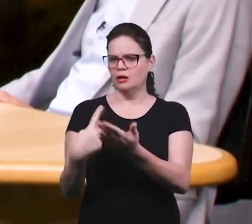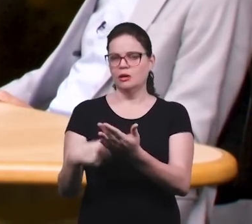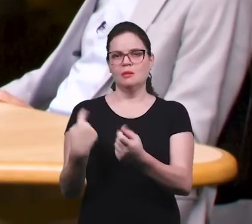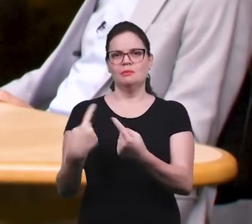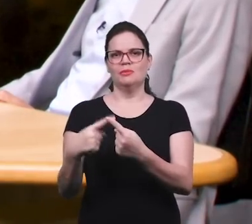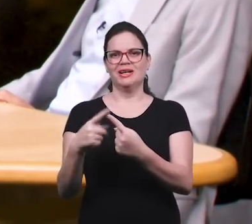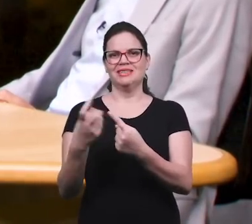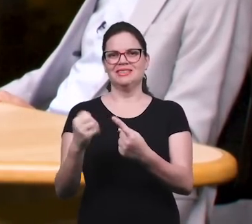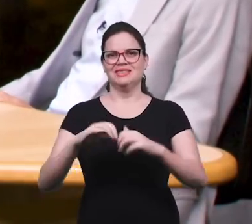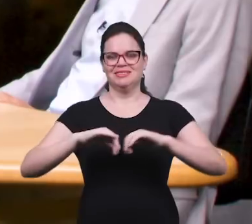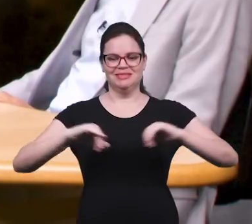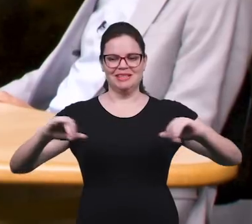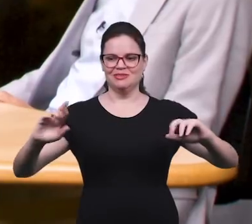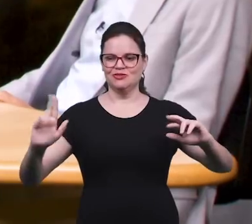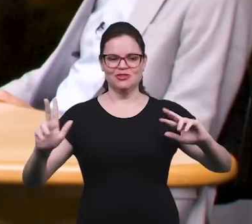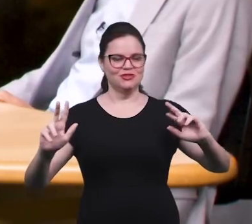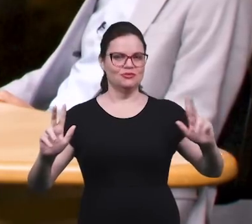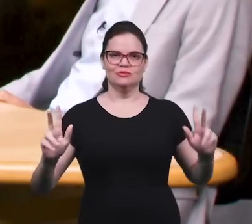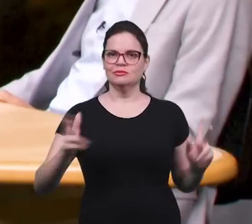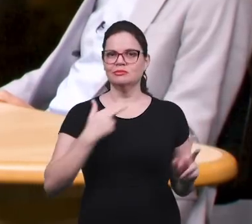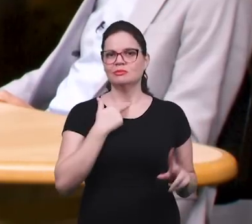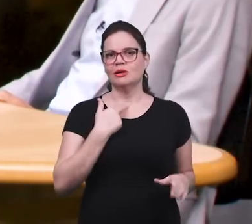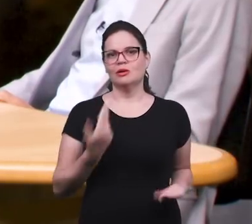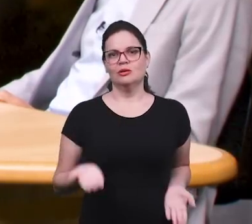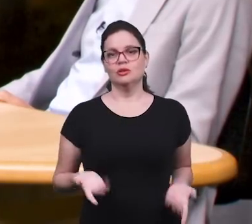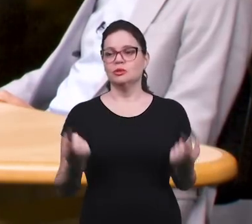não pode subsistir. Então,